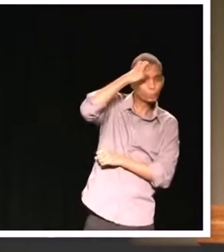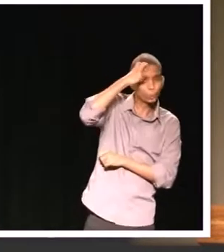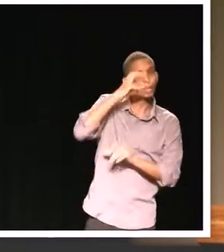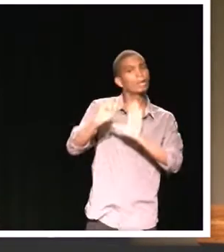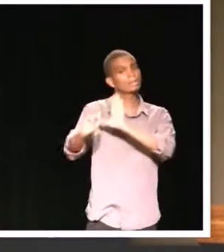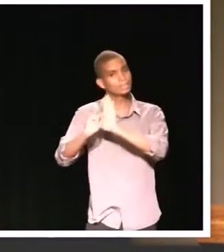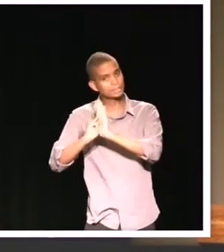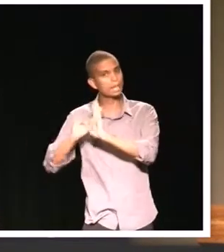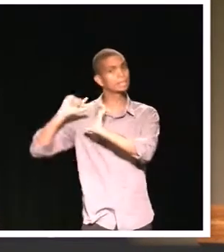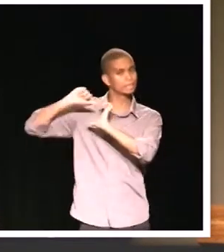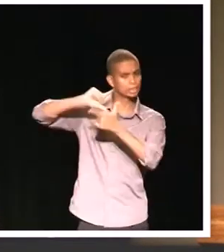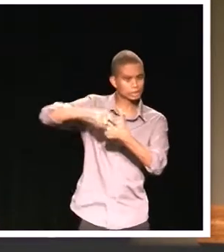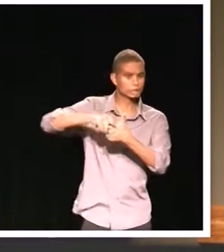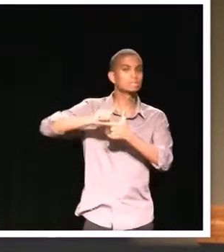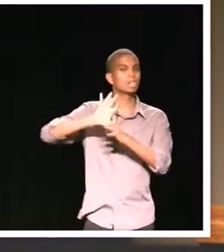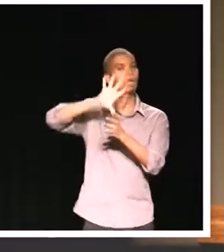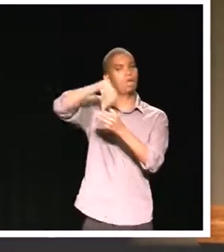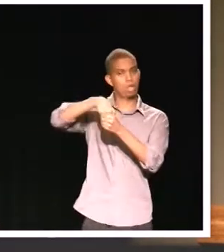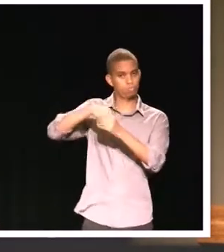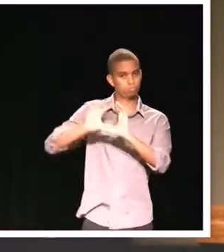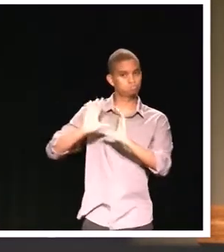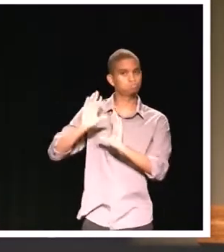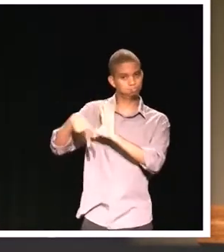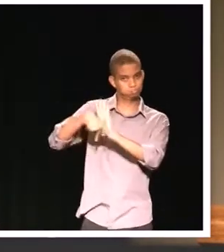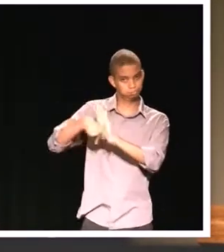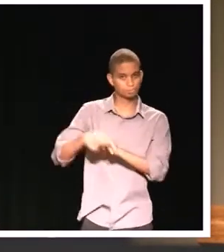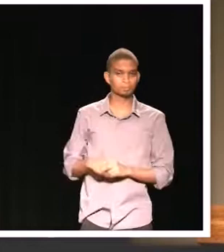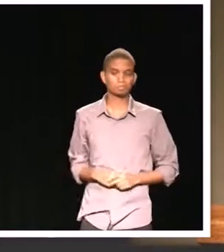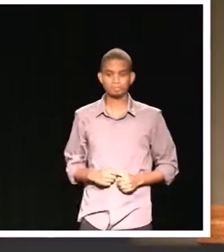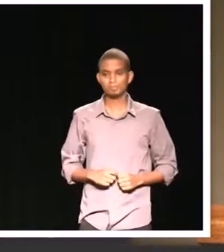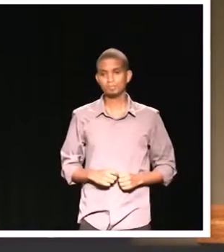de tradições, de interesses.